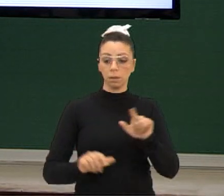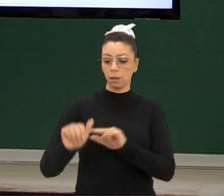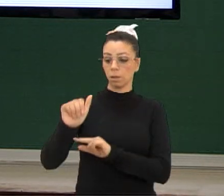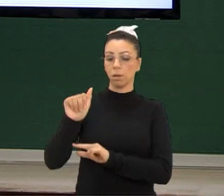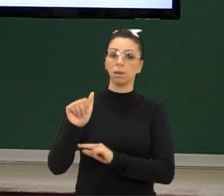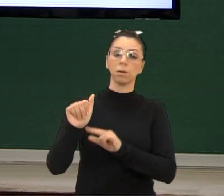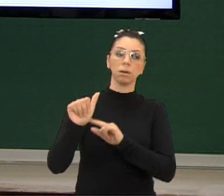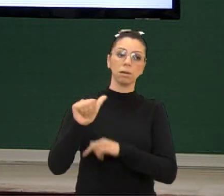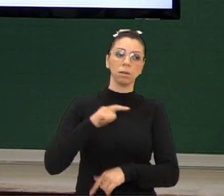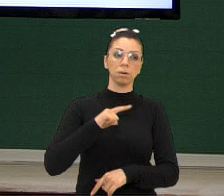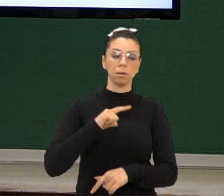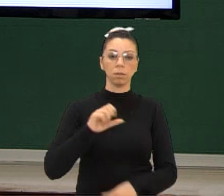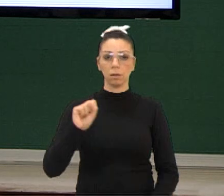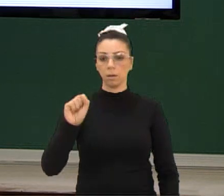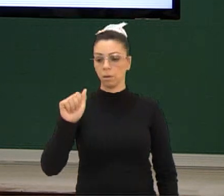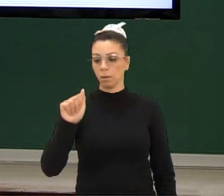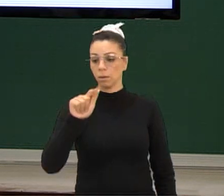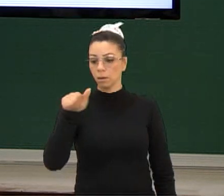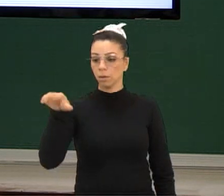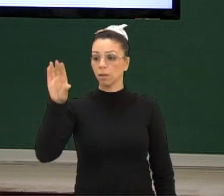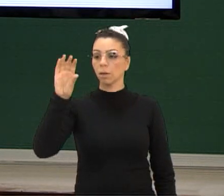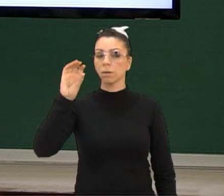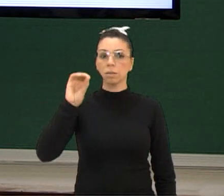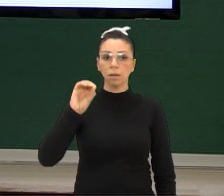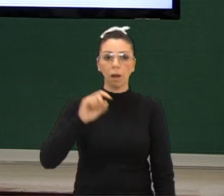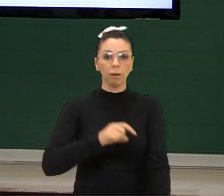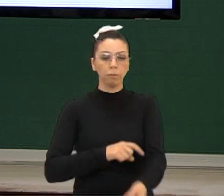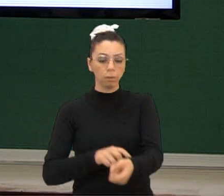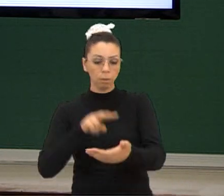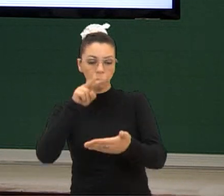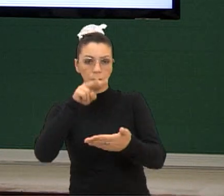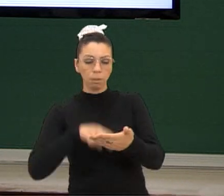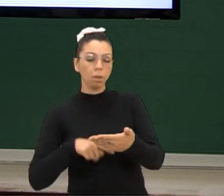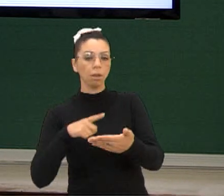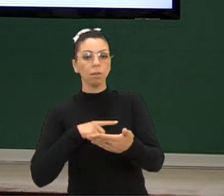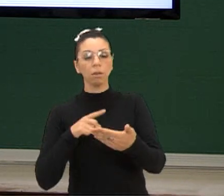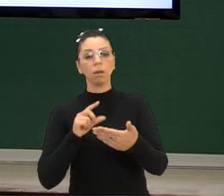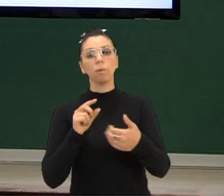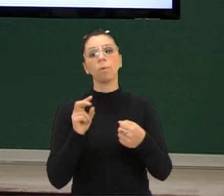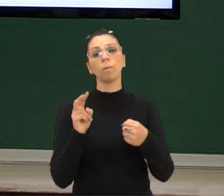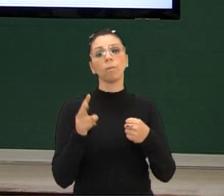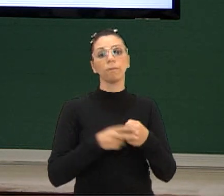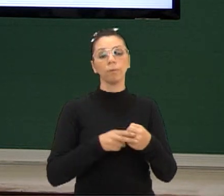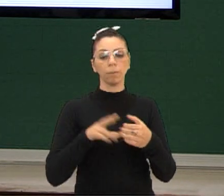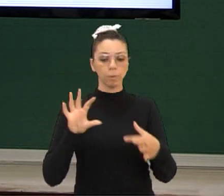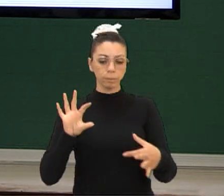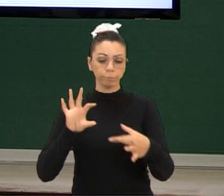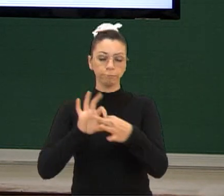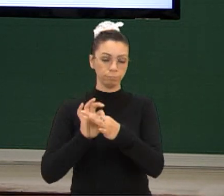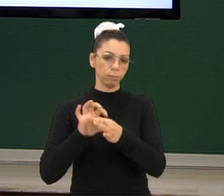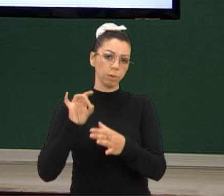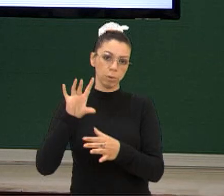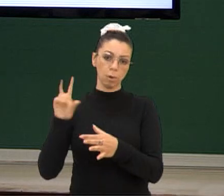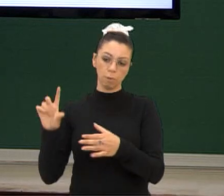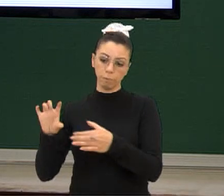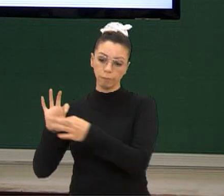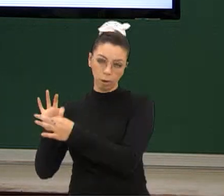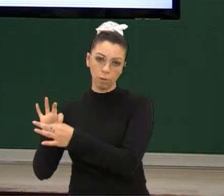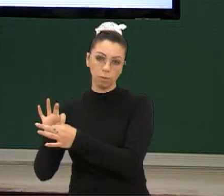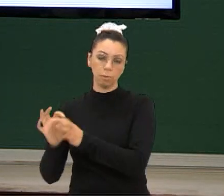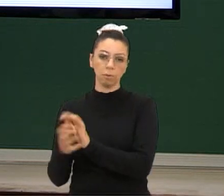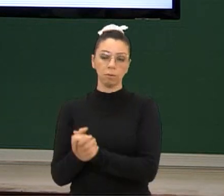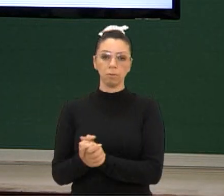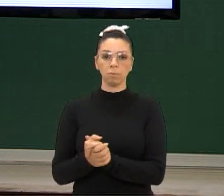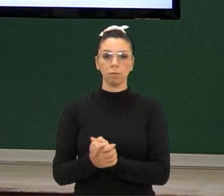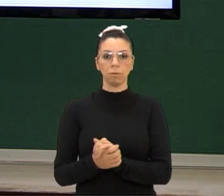eu tenho são viciadas em leituras, então eu tenho aqui já um verbo de ligação, ok? Eu não tenho o verbo que